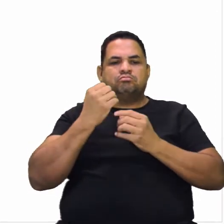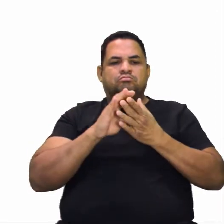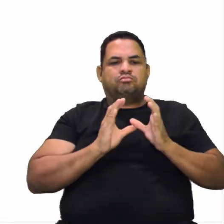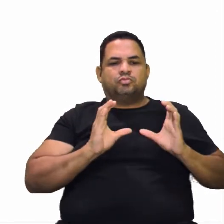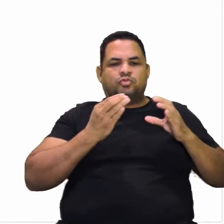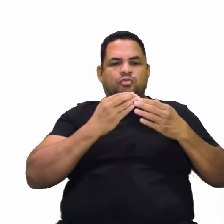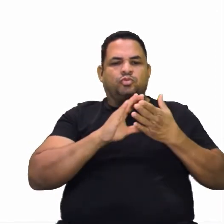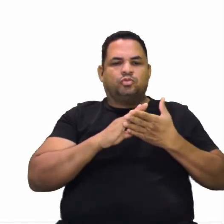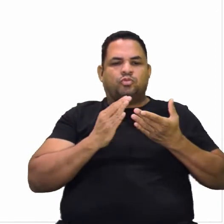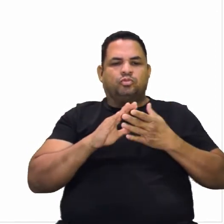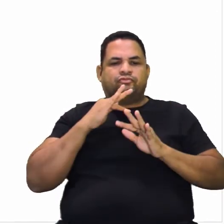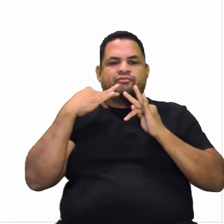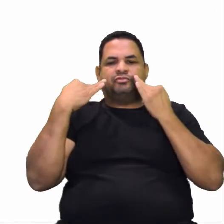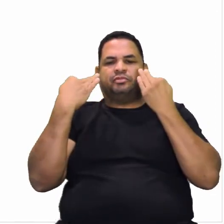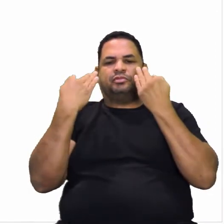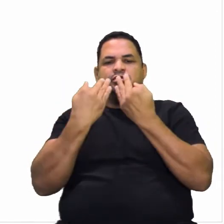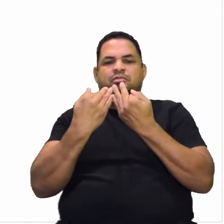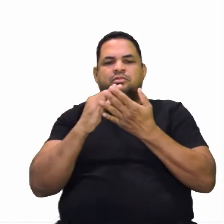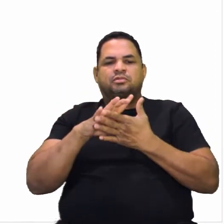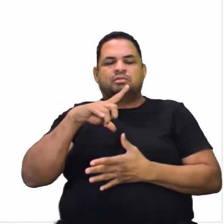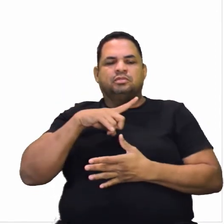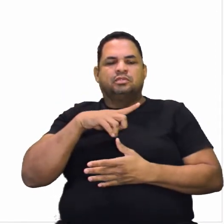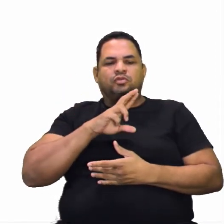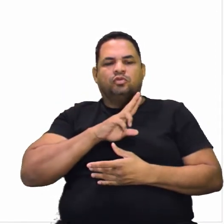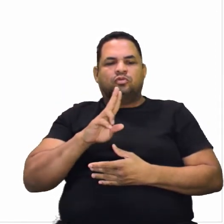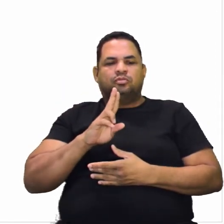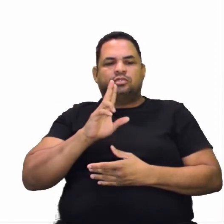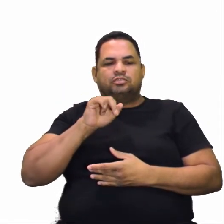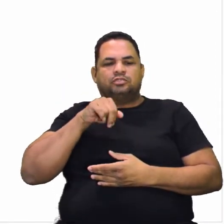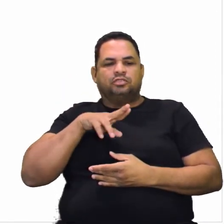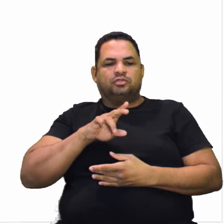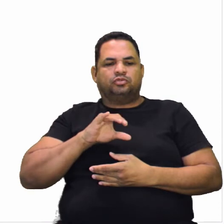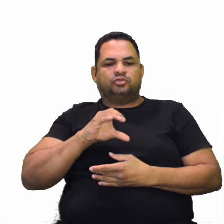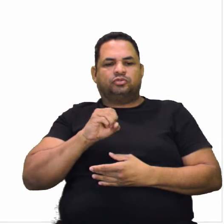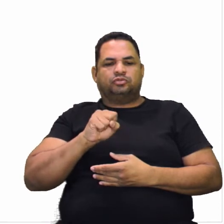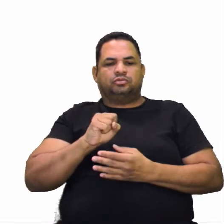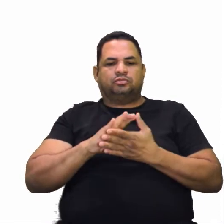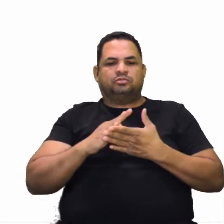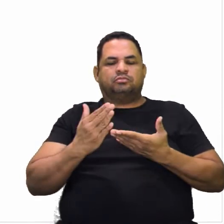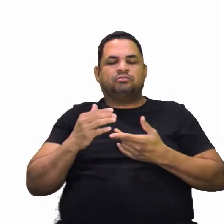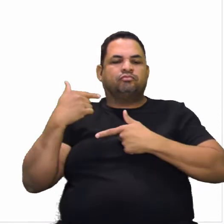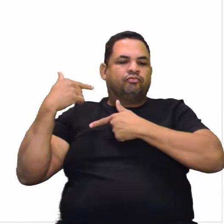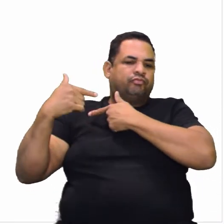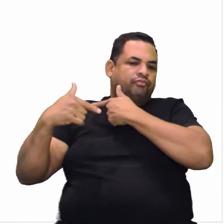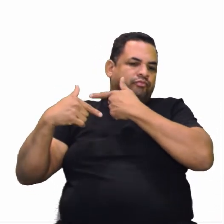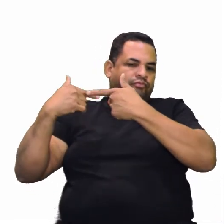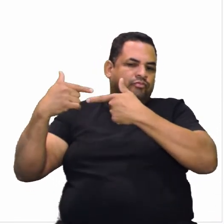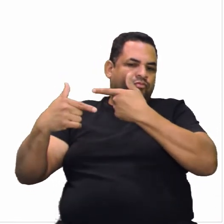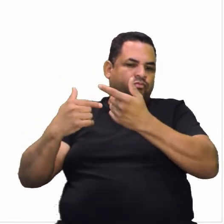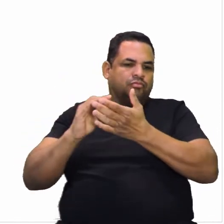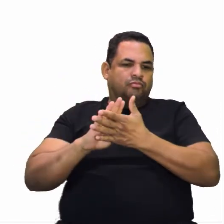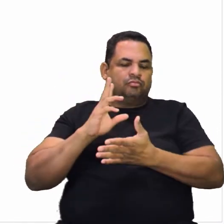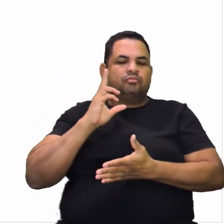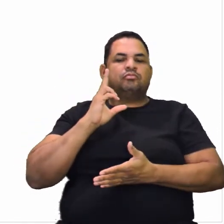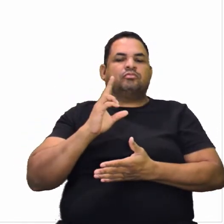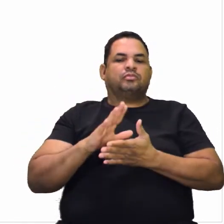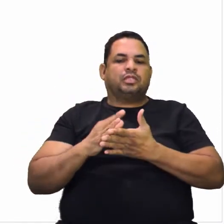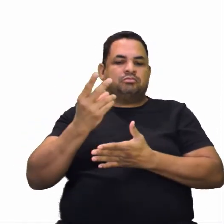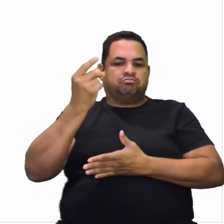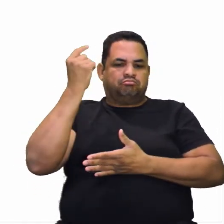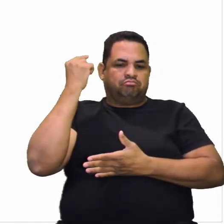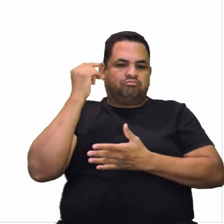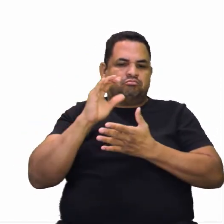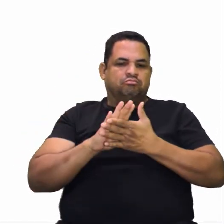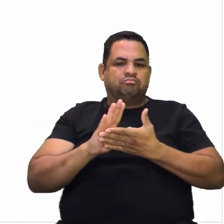clãs patriarcais denominados gênos. Descendiam de um mesmo antepassado